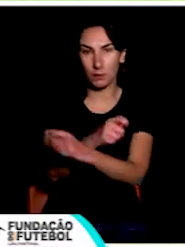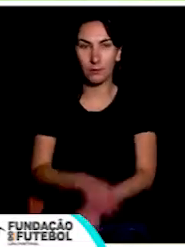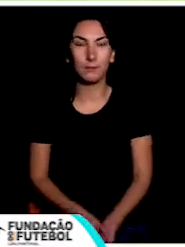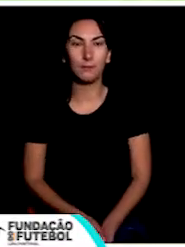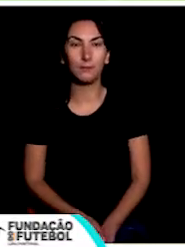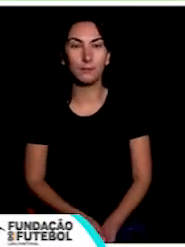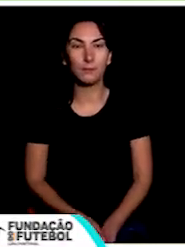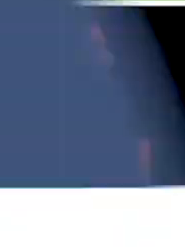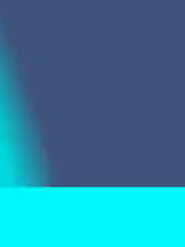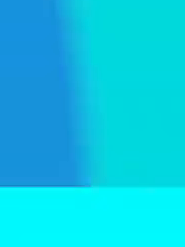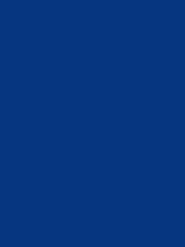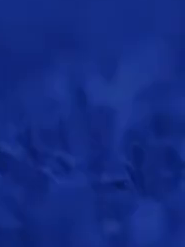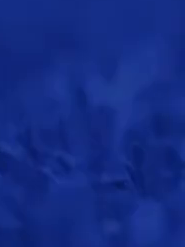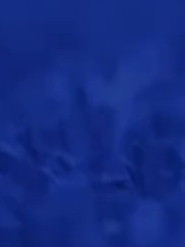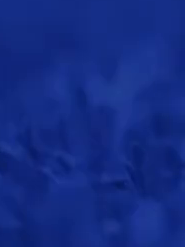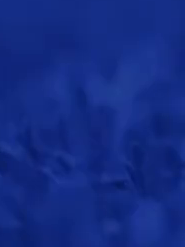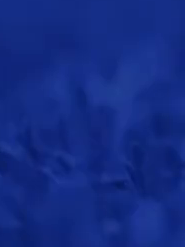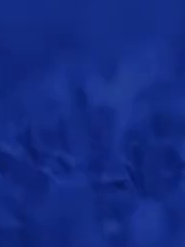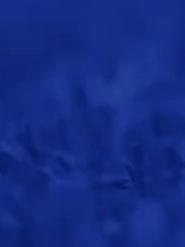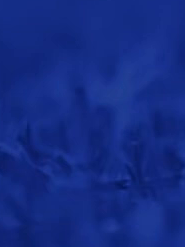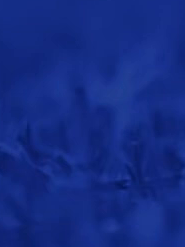perante o Desportivo de Chaves.